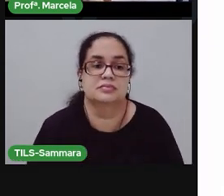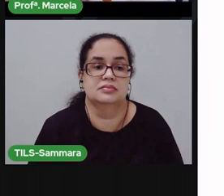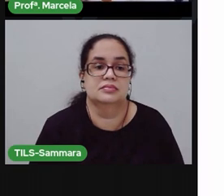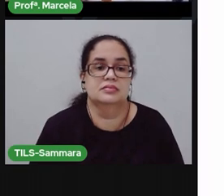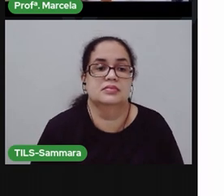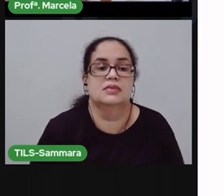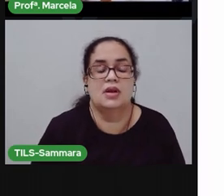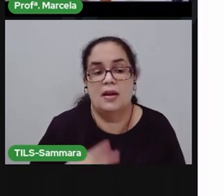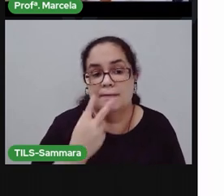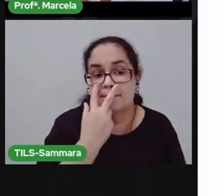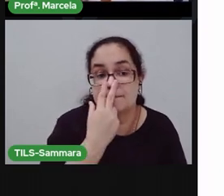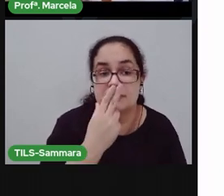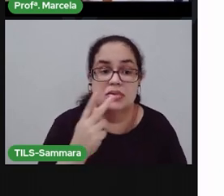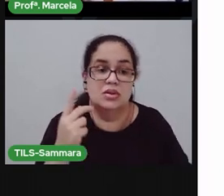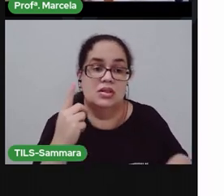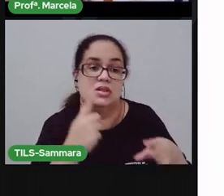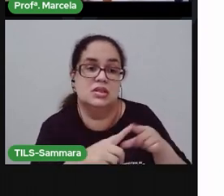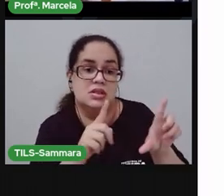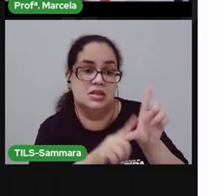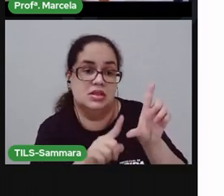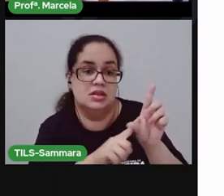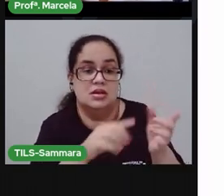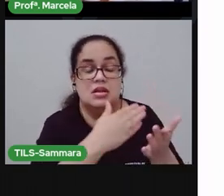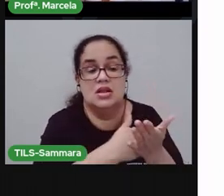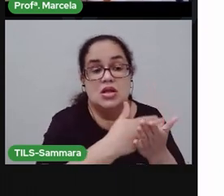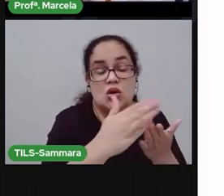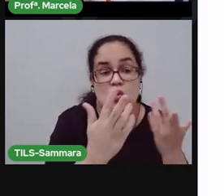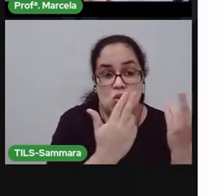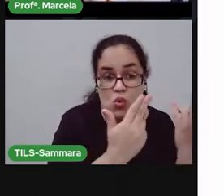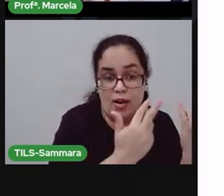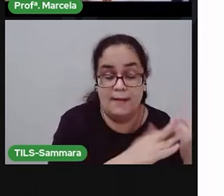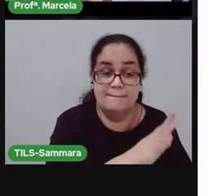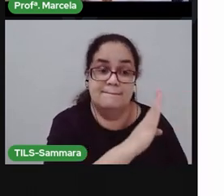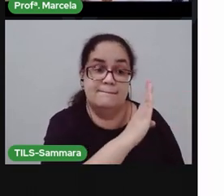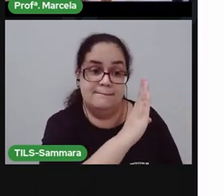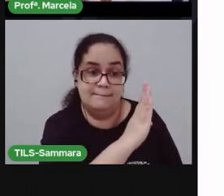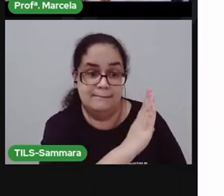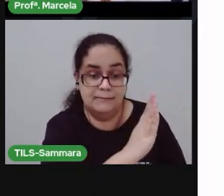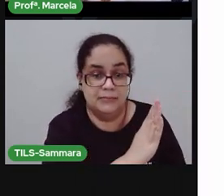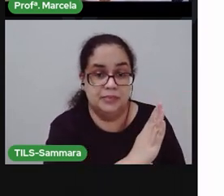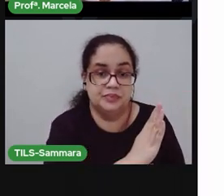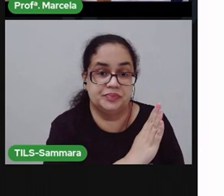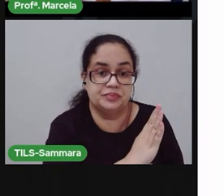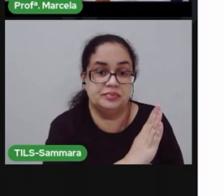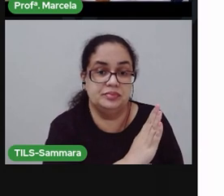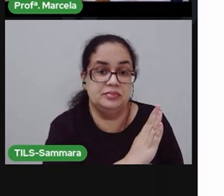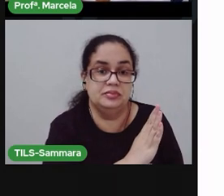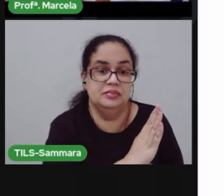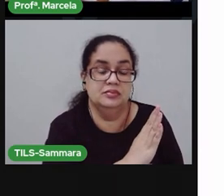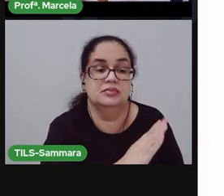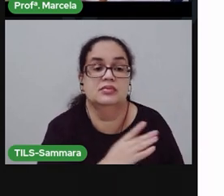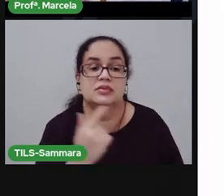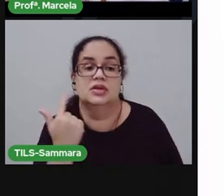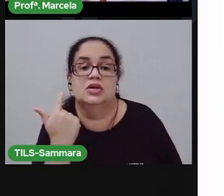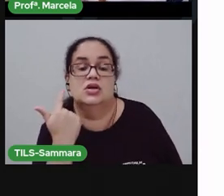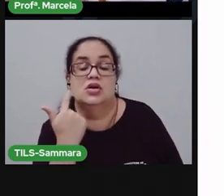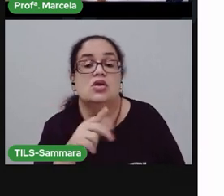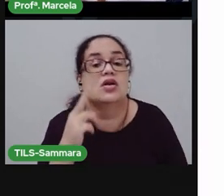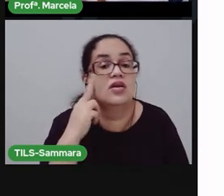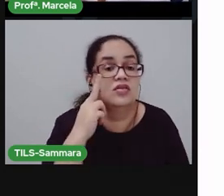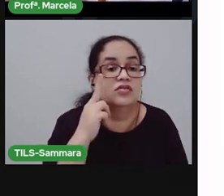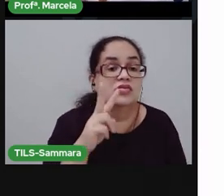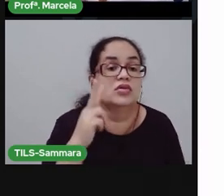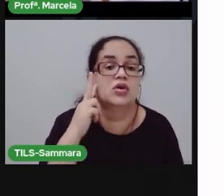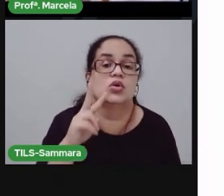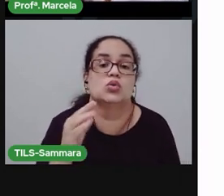É parecido porque a letra inicial é a mesma, é a letra B, não é isso? Agora vamos ver aqui